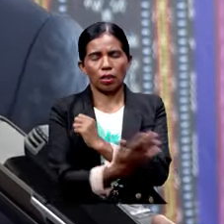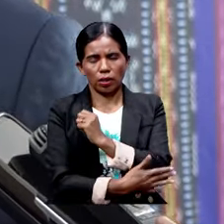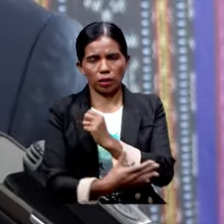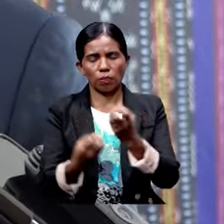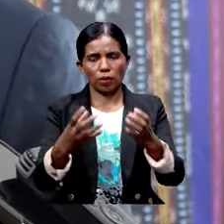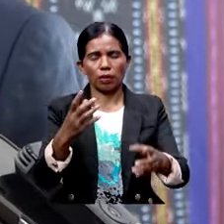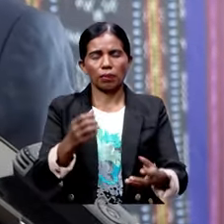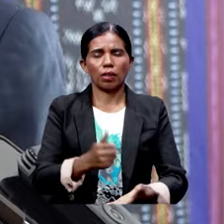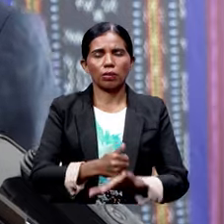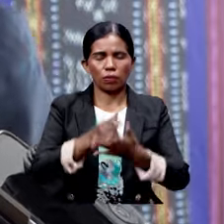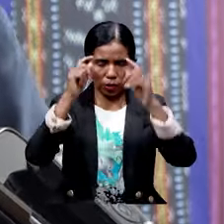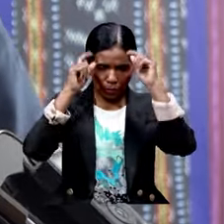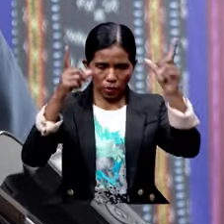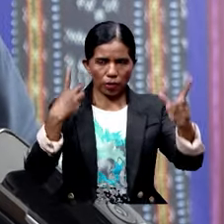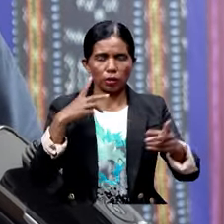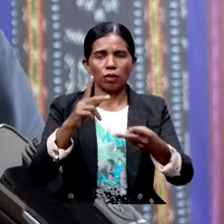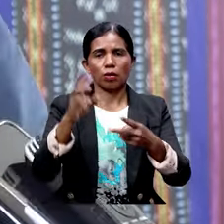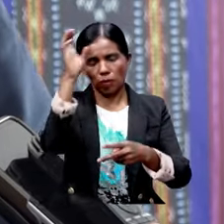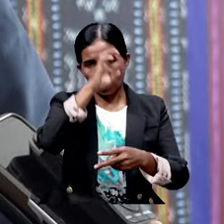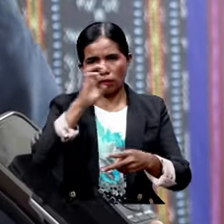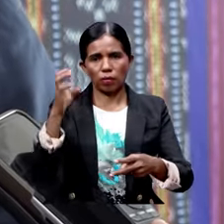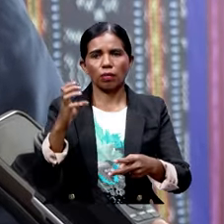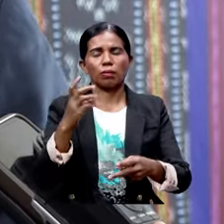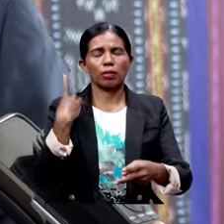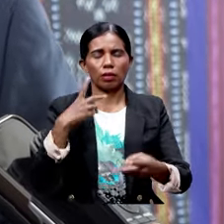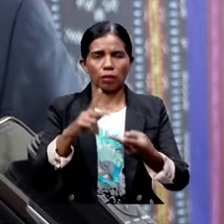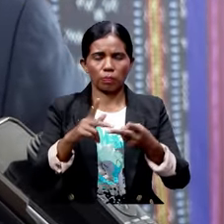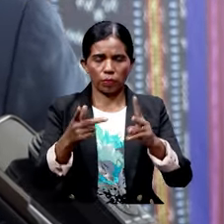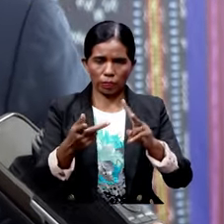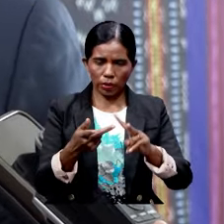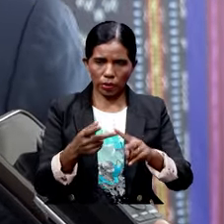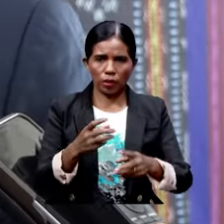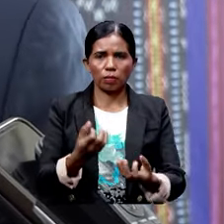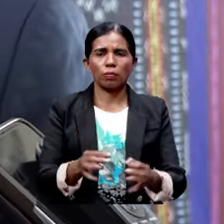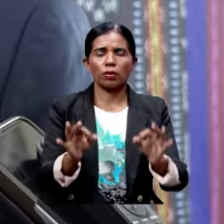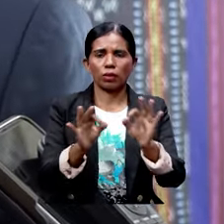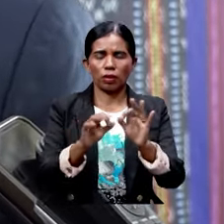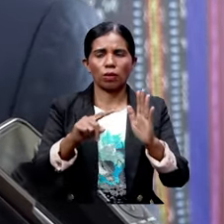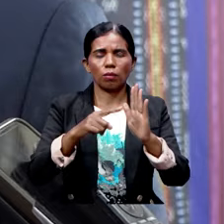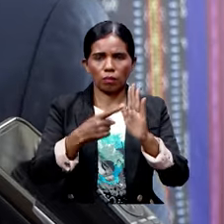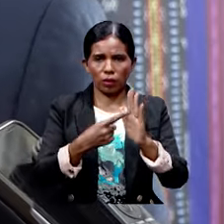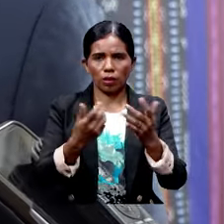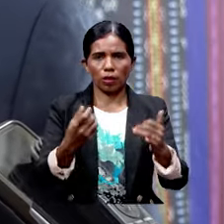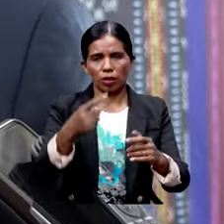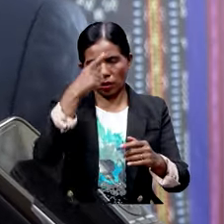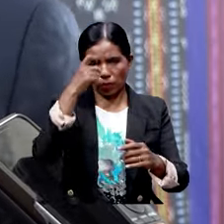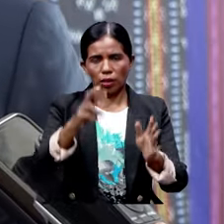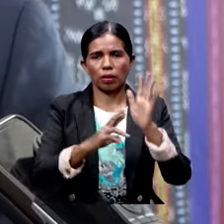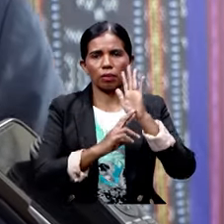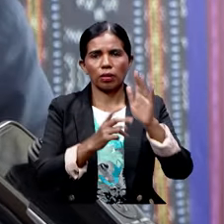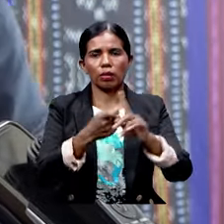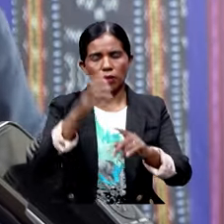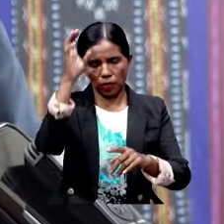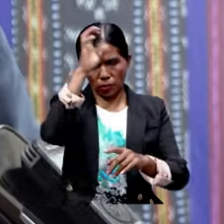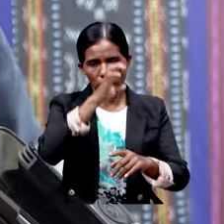Timor, mas a União Europeia é um parceiro importante, principal desde Rahu, tomei agora também, mas representante da União